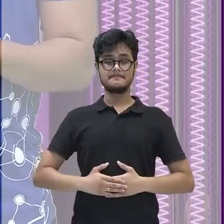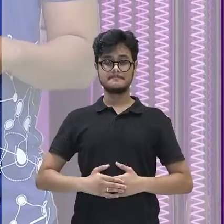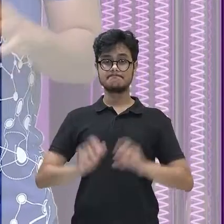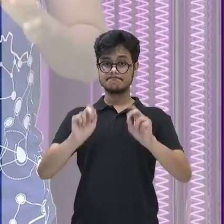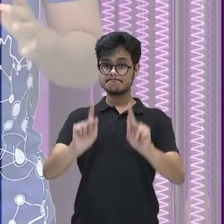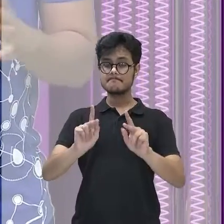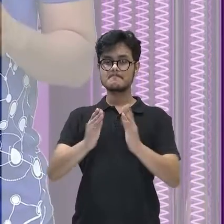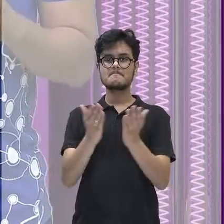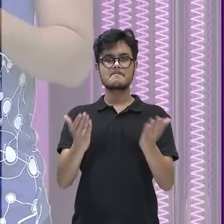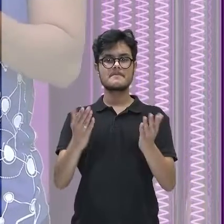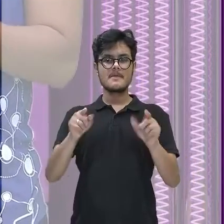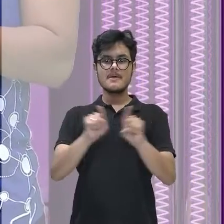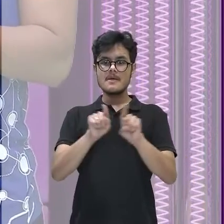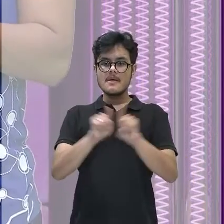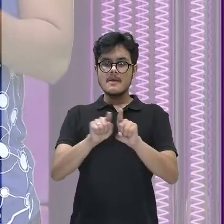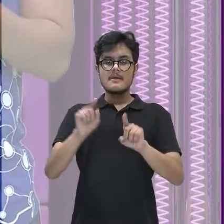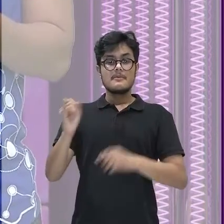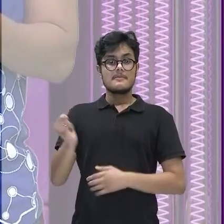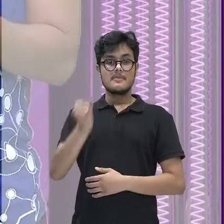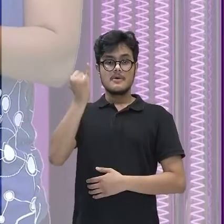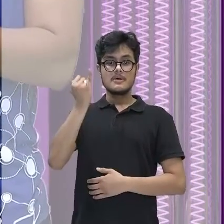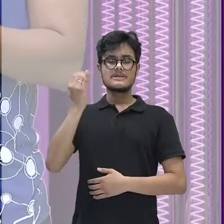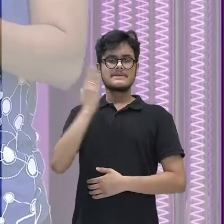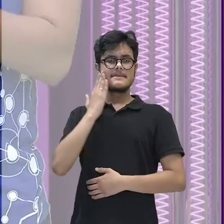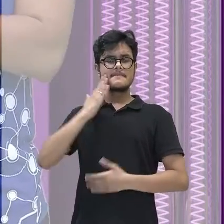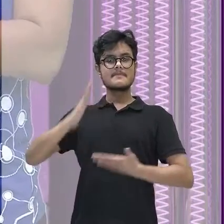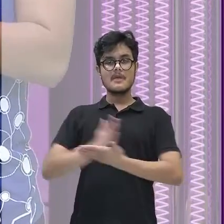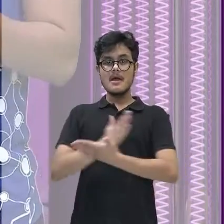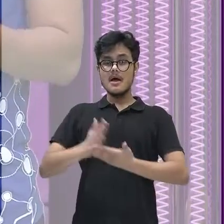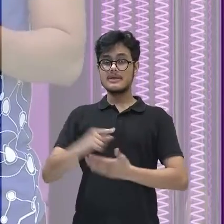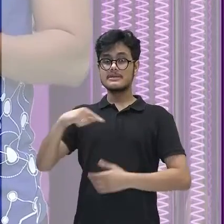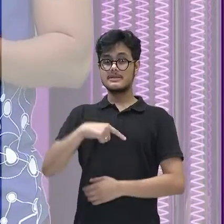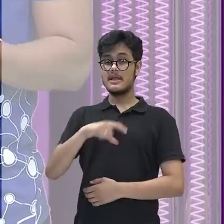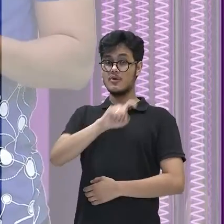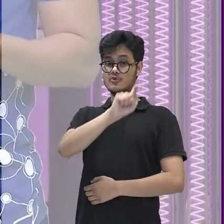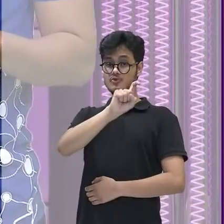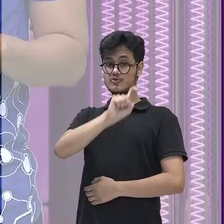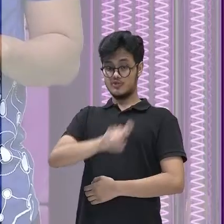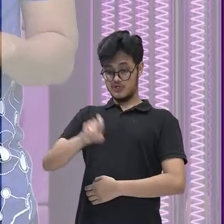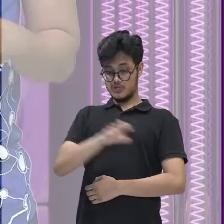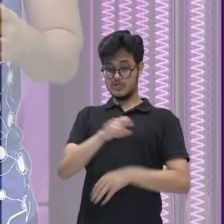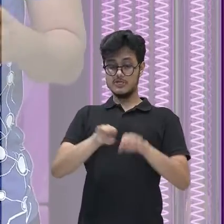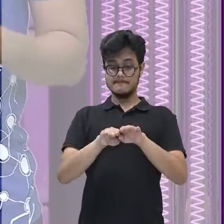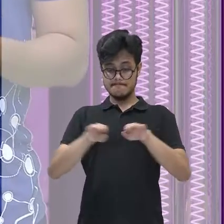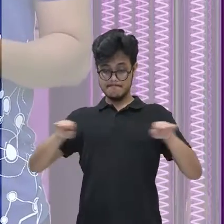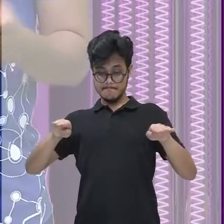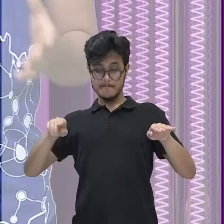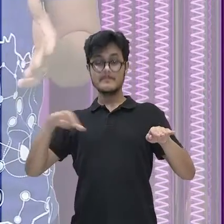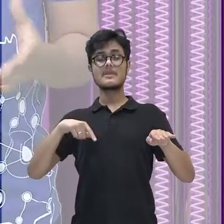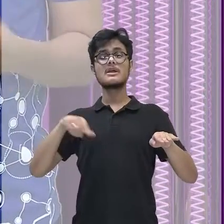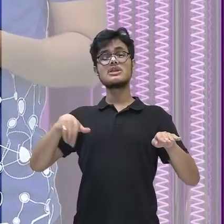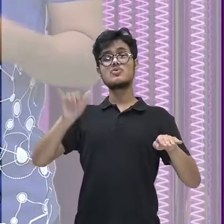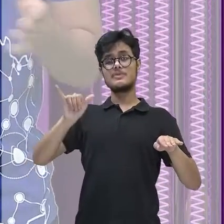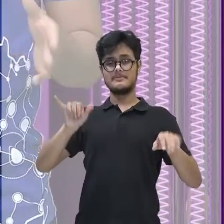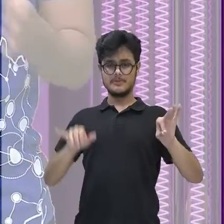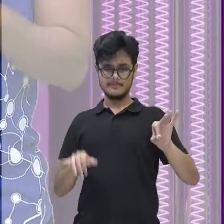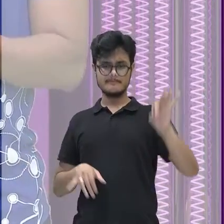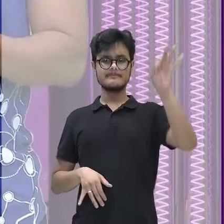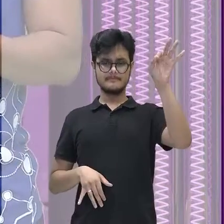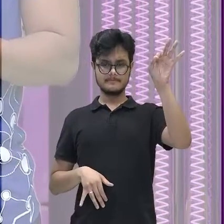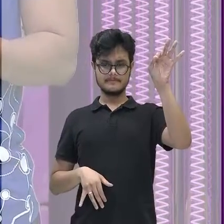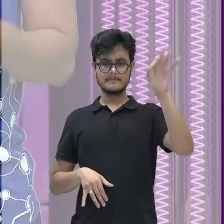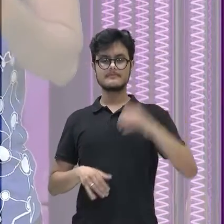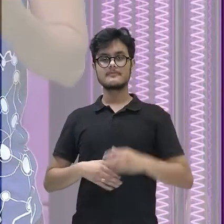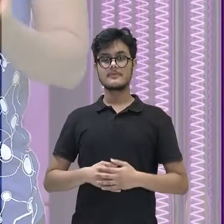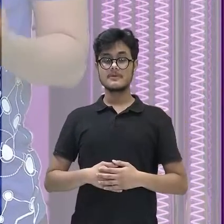Também é importante a gente examinar os eixos, tanto o eixo X quanto o eixo Y, né? Sempre da direita para a esquerda, da esquerda